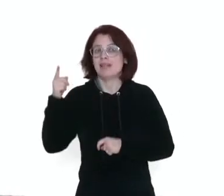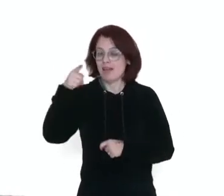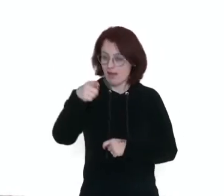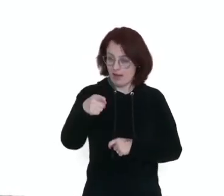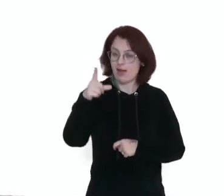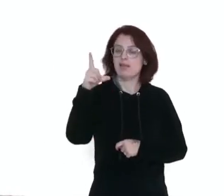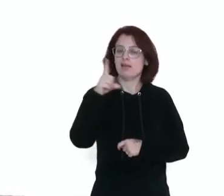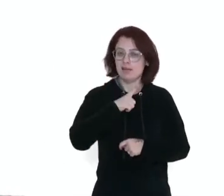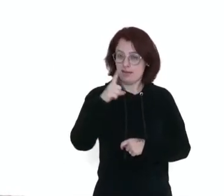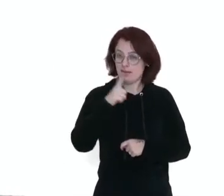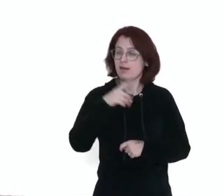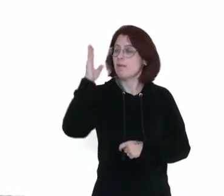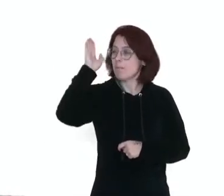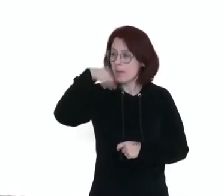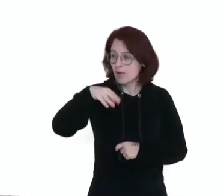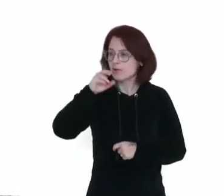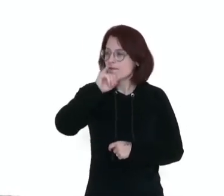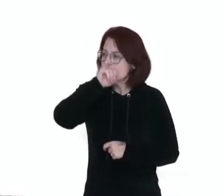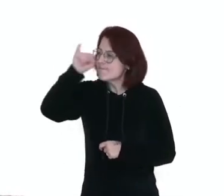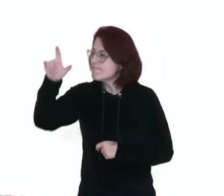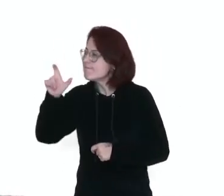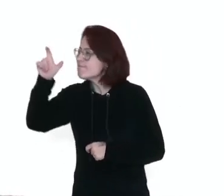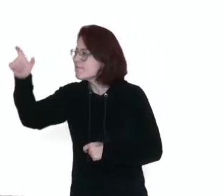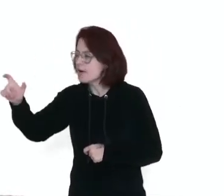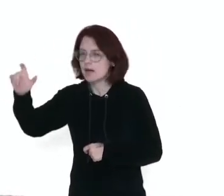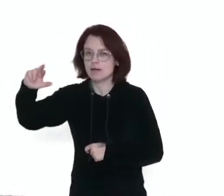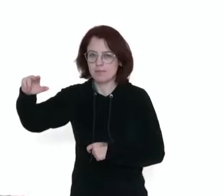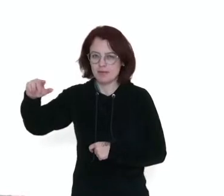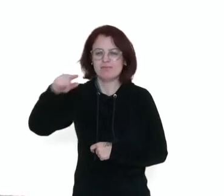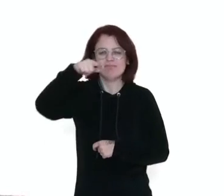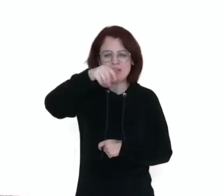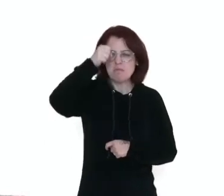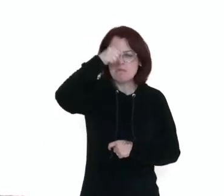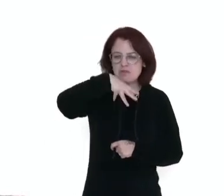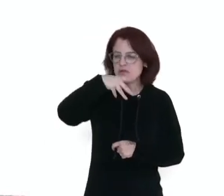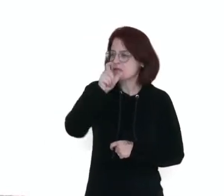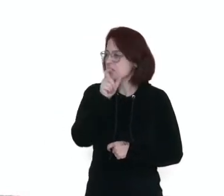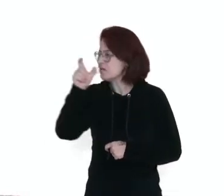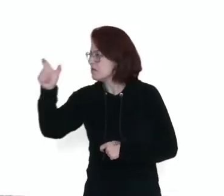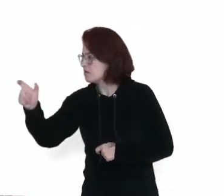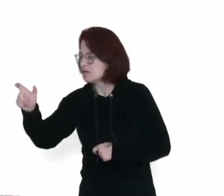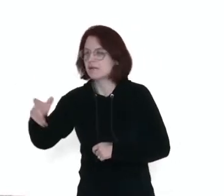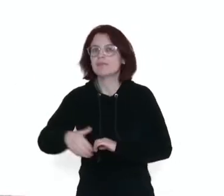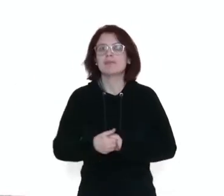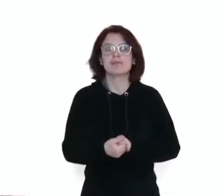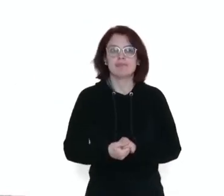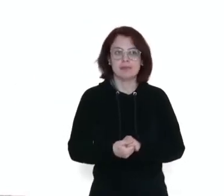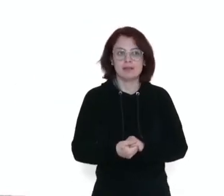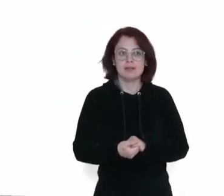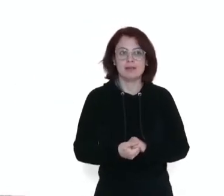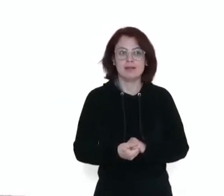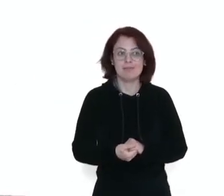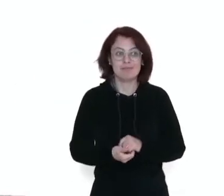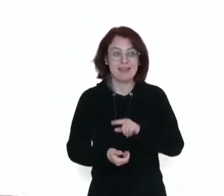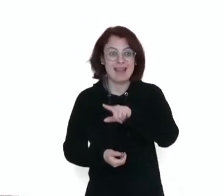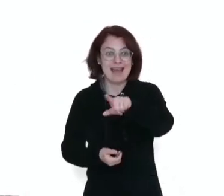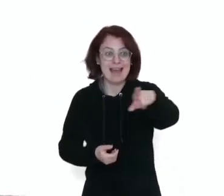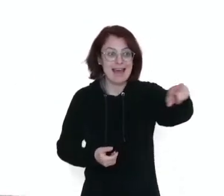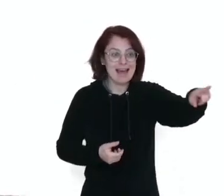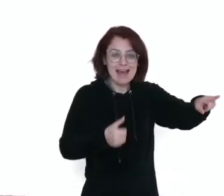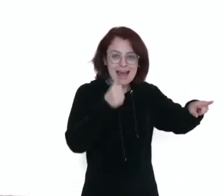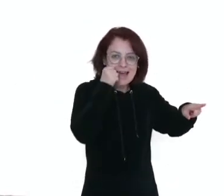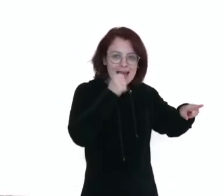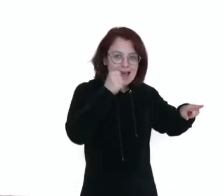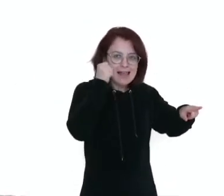aquilo para o irmão, ou seja, ela agiu com crueldade, né? Agiu na maldade. No segundo exemplo, elas